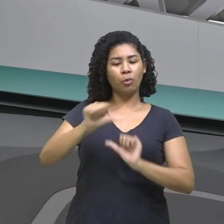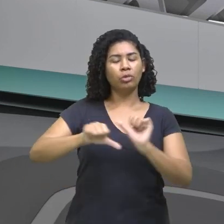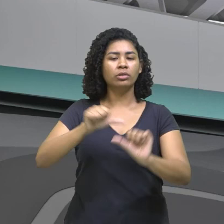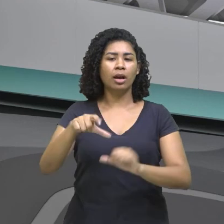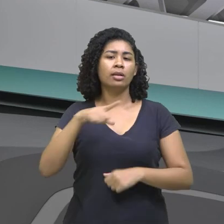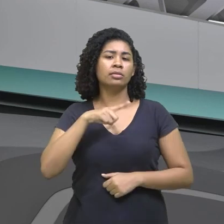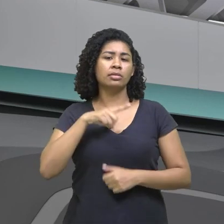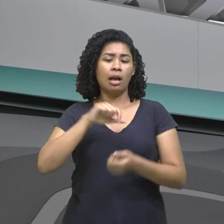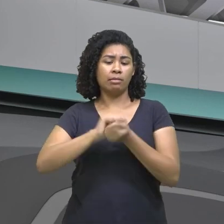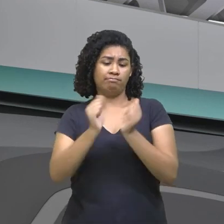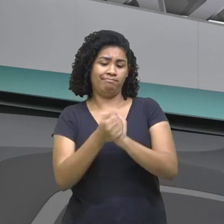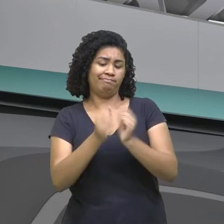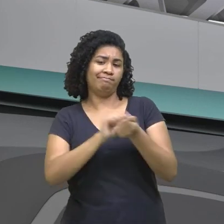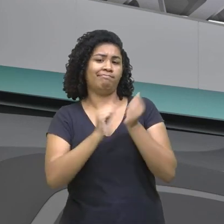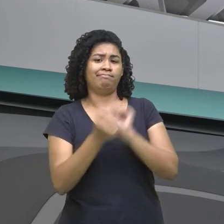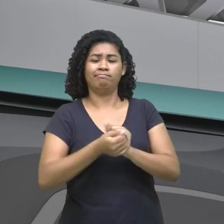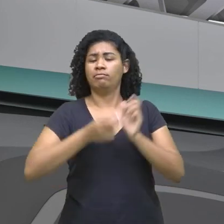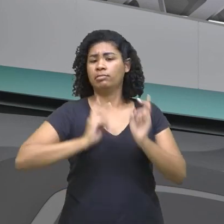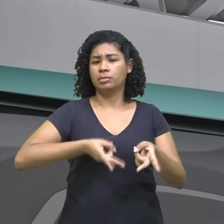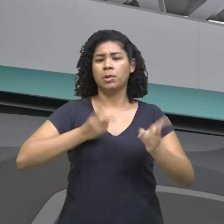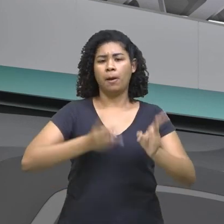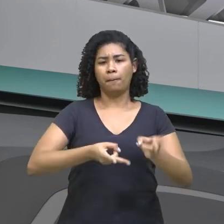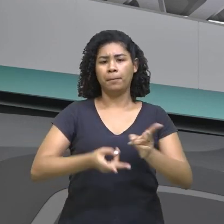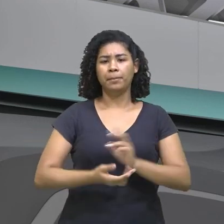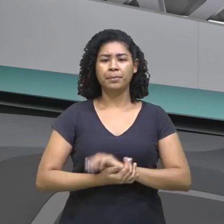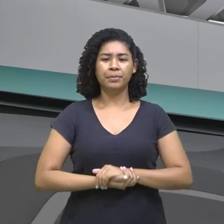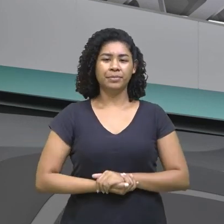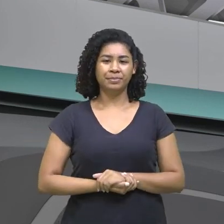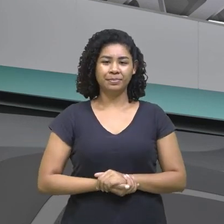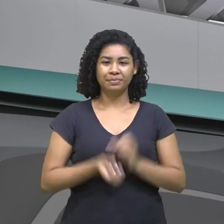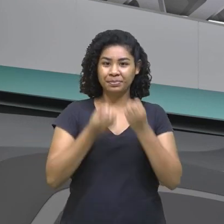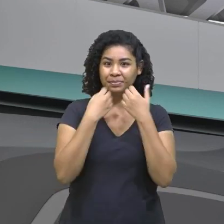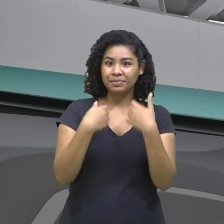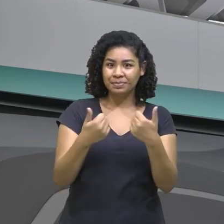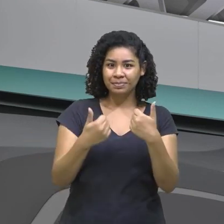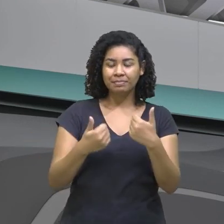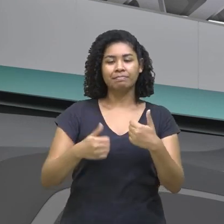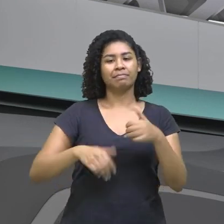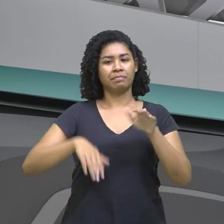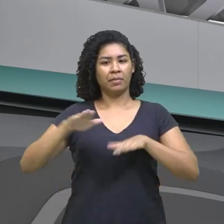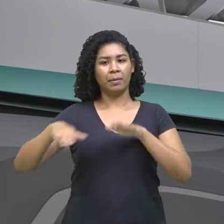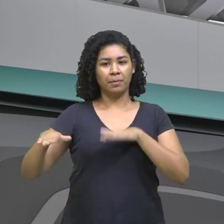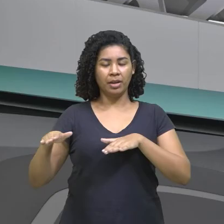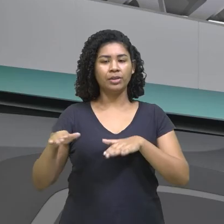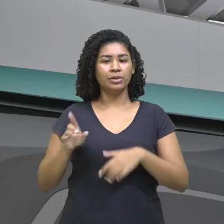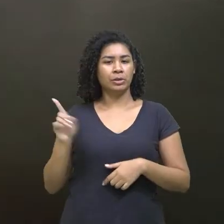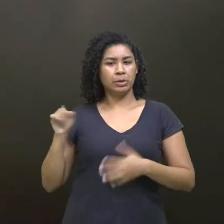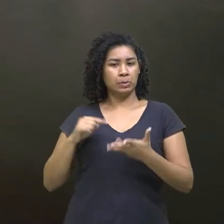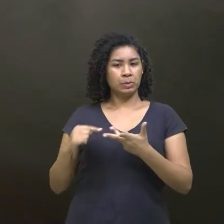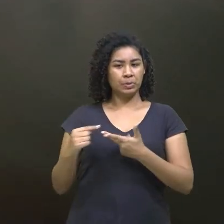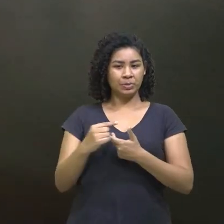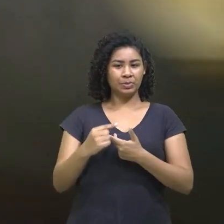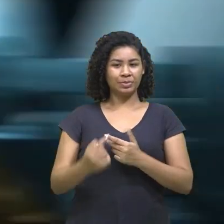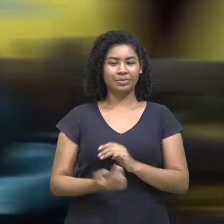capacidade que ela tem de se transformar e se adaptar, certo? De acordo com esses fatores que eu falei.